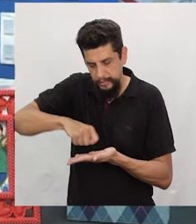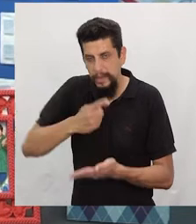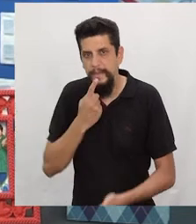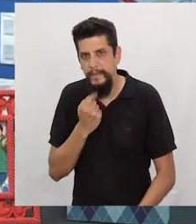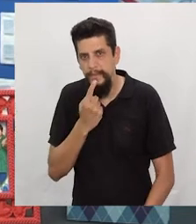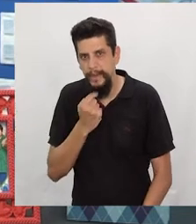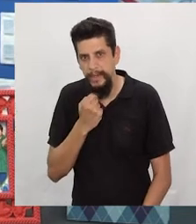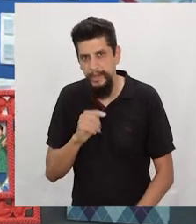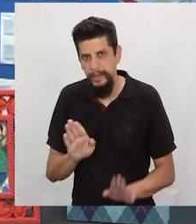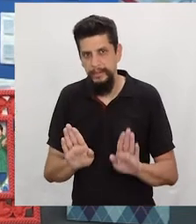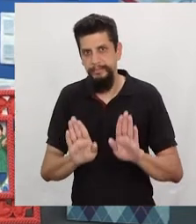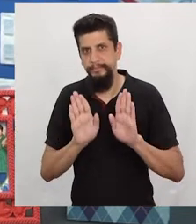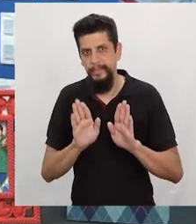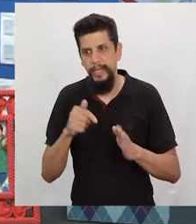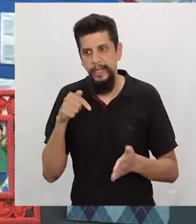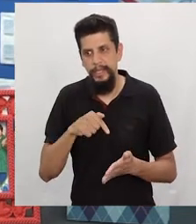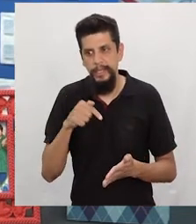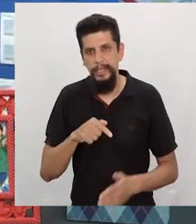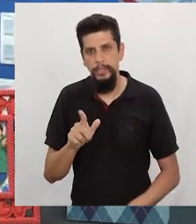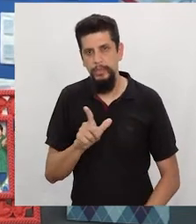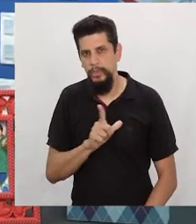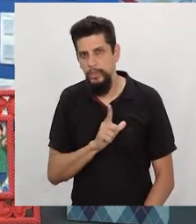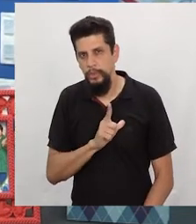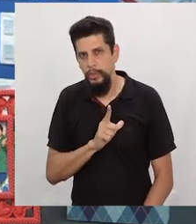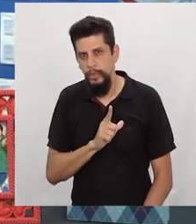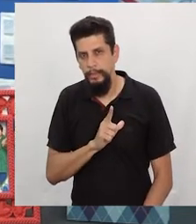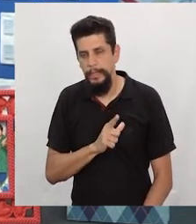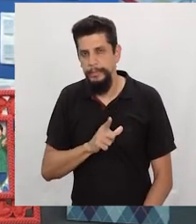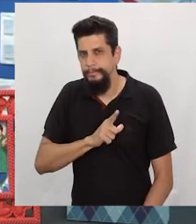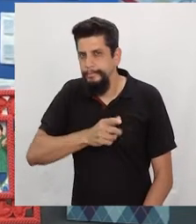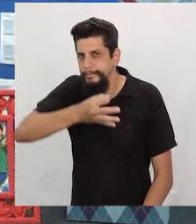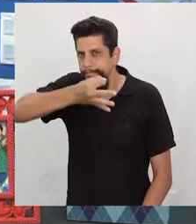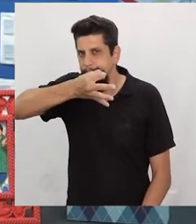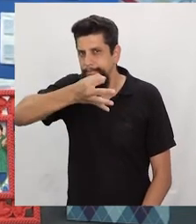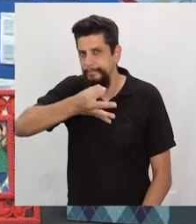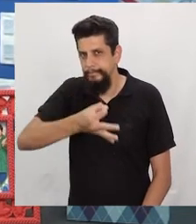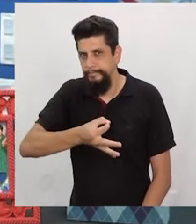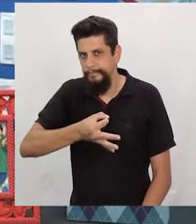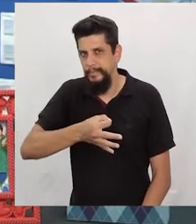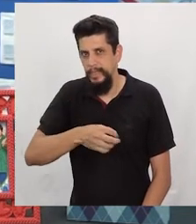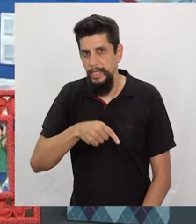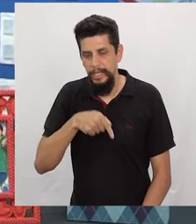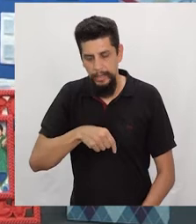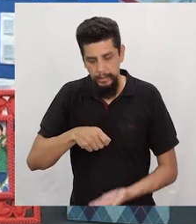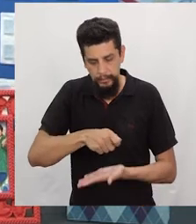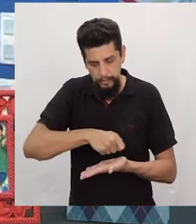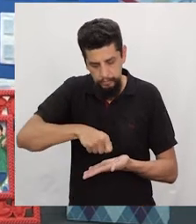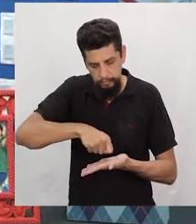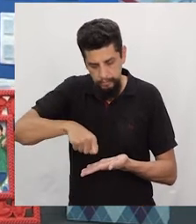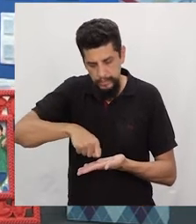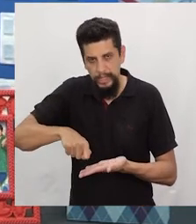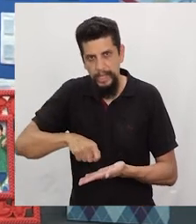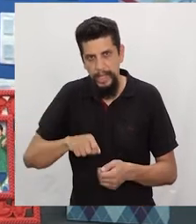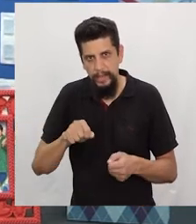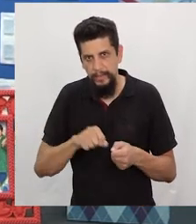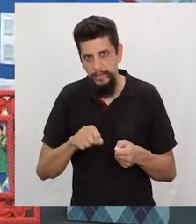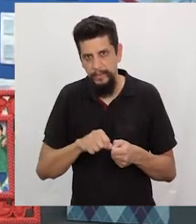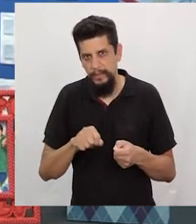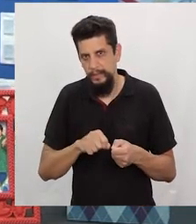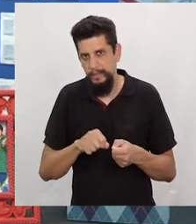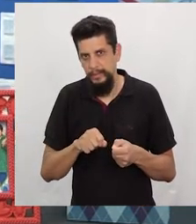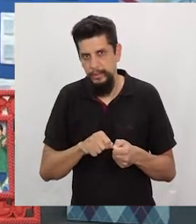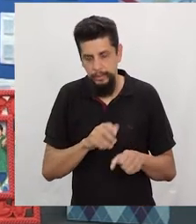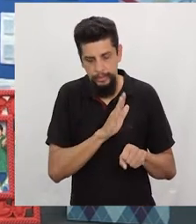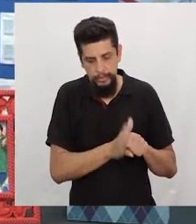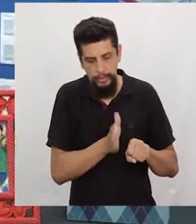E nesse caso particular, eu tinha uma certeza. Aquele molho tinha sido feito com